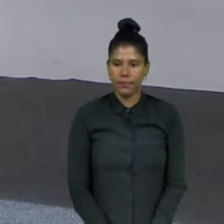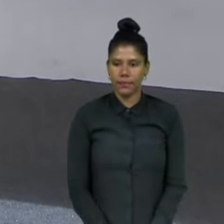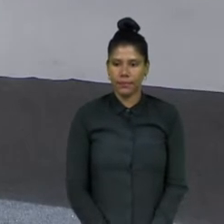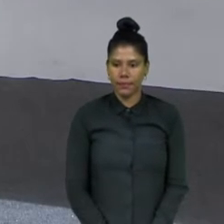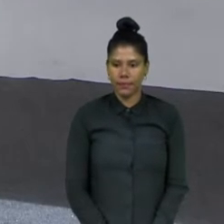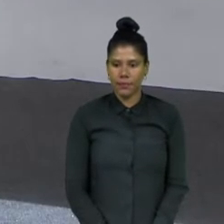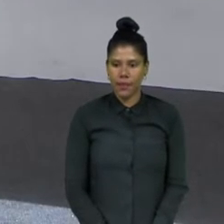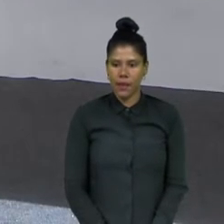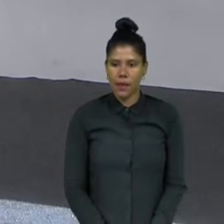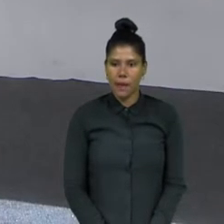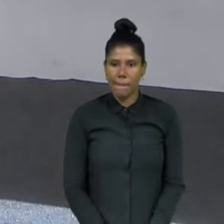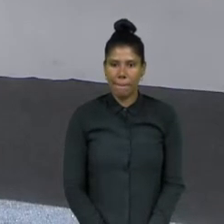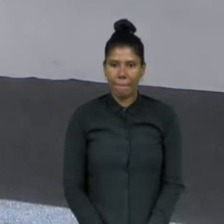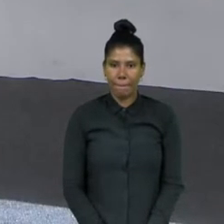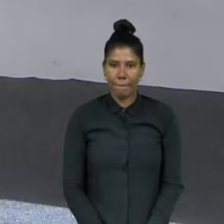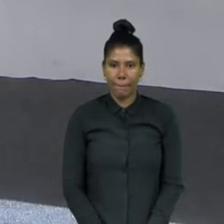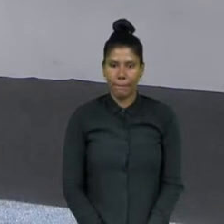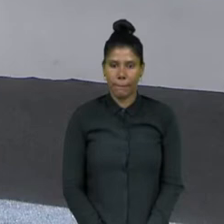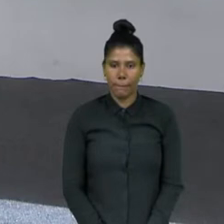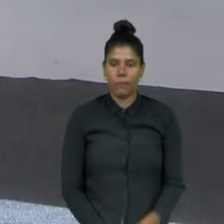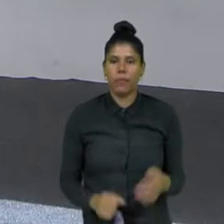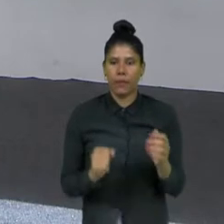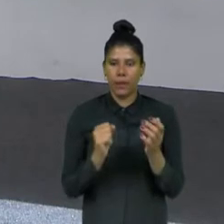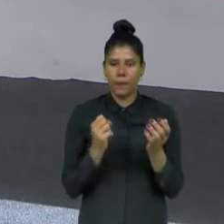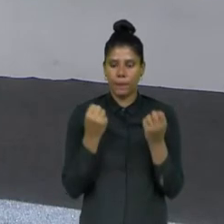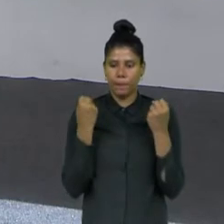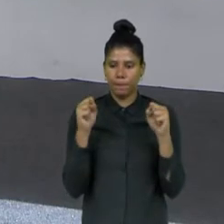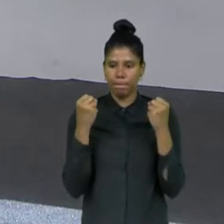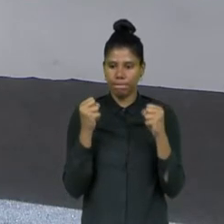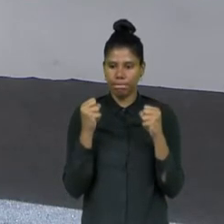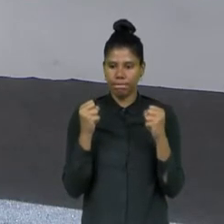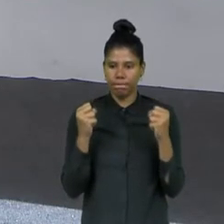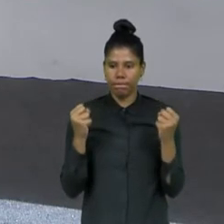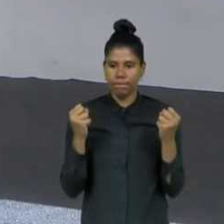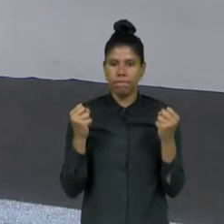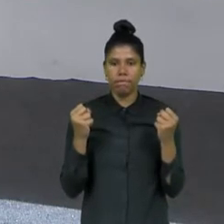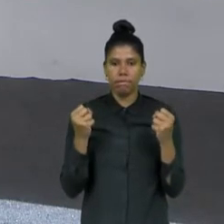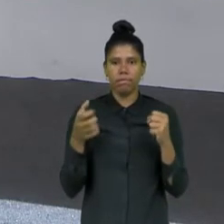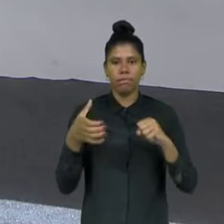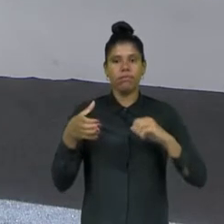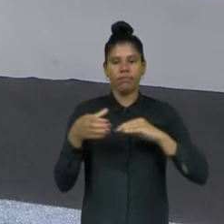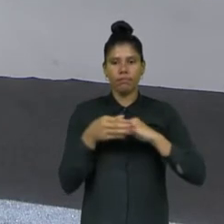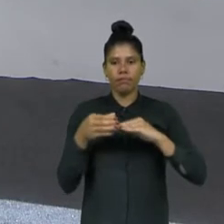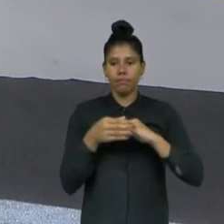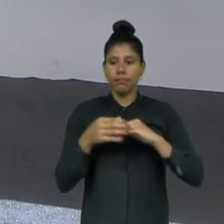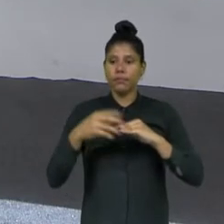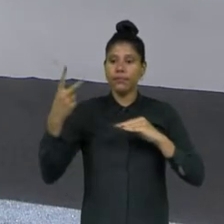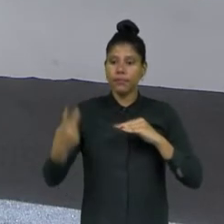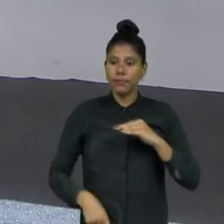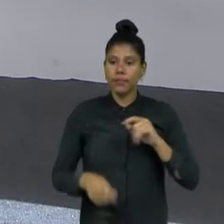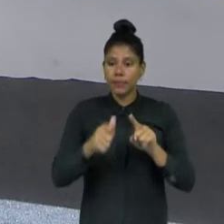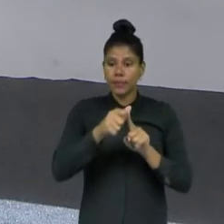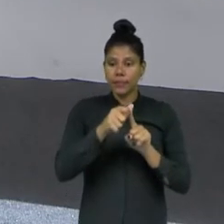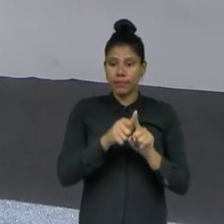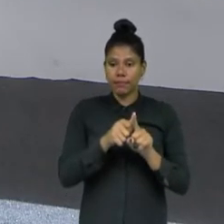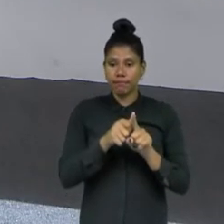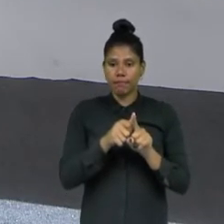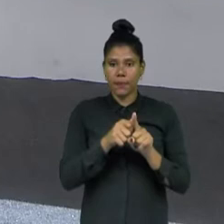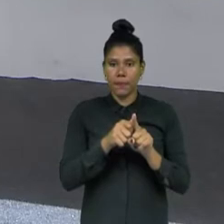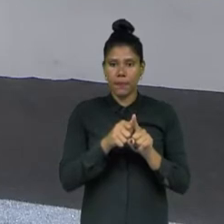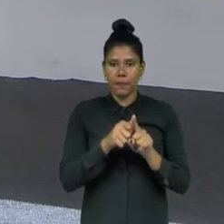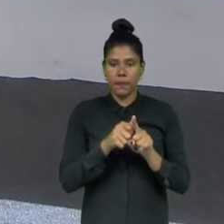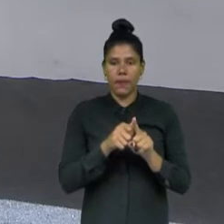A indústria calçadista brasileira gerou mais de 20 mil postos de trabalho entre os meses de janeiro e